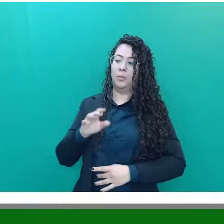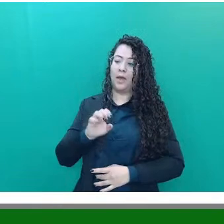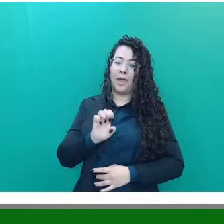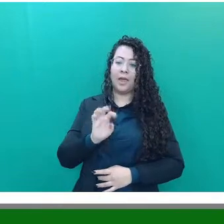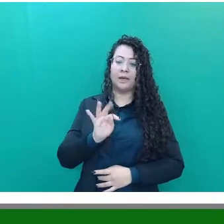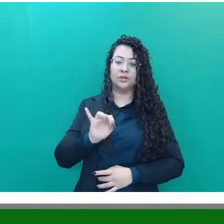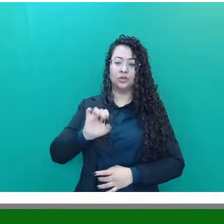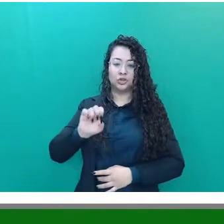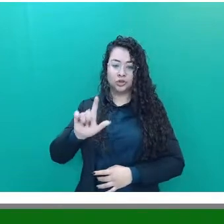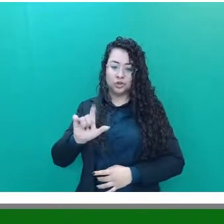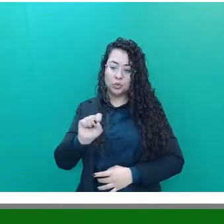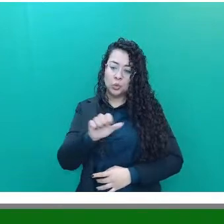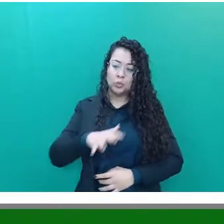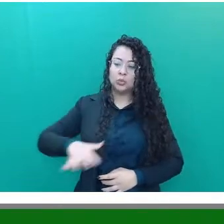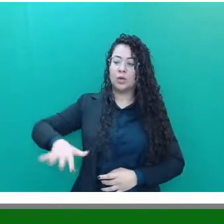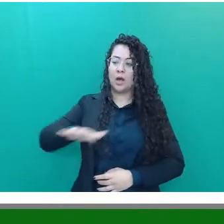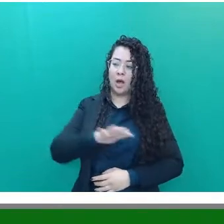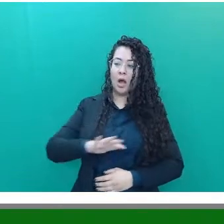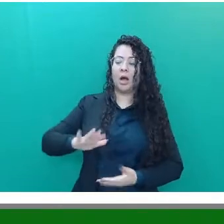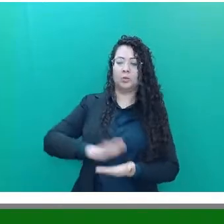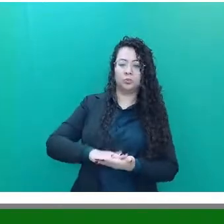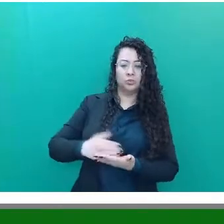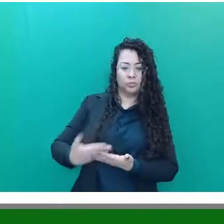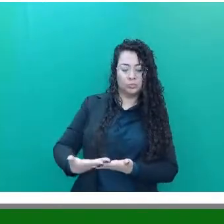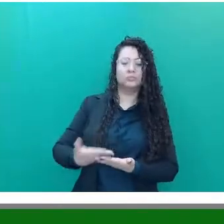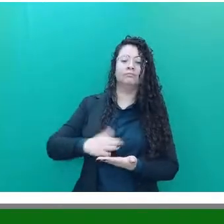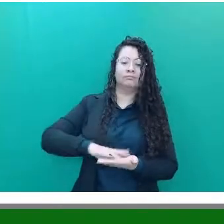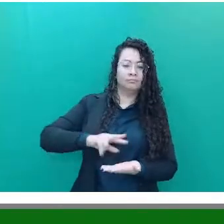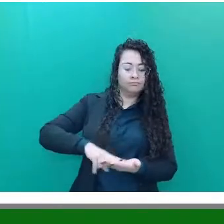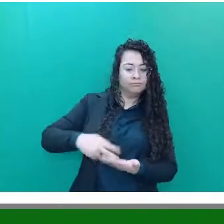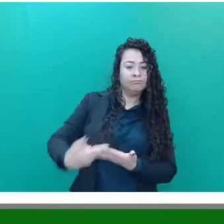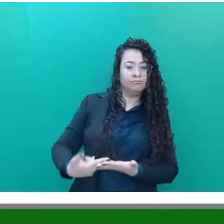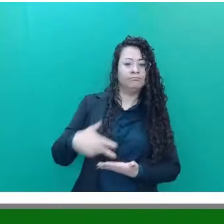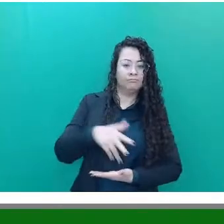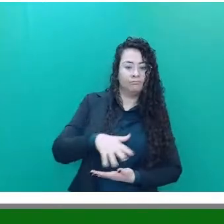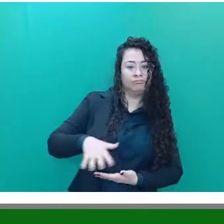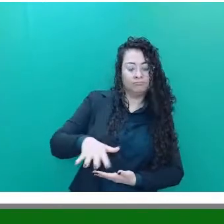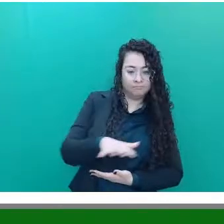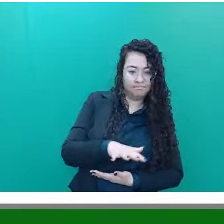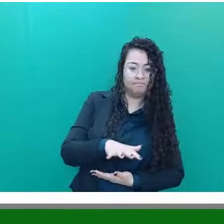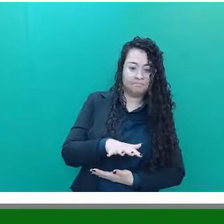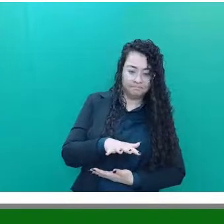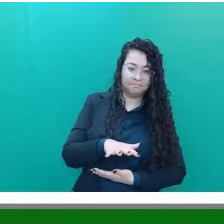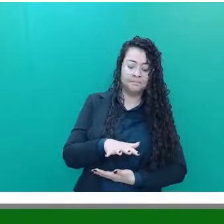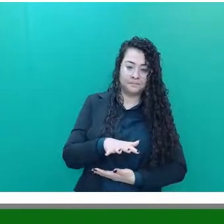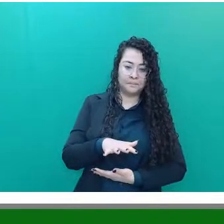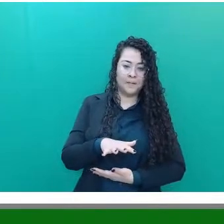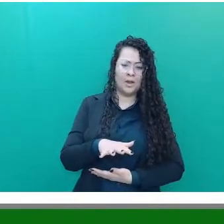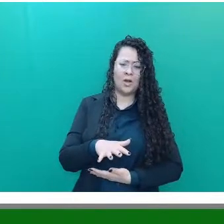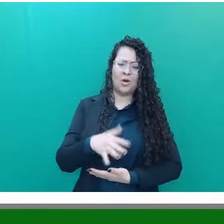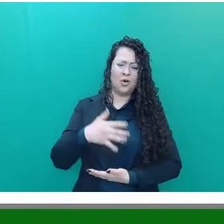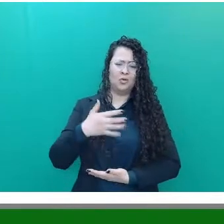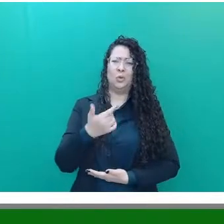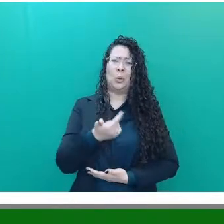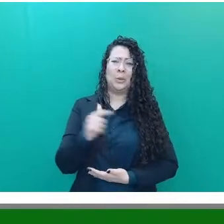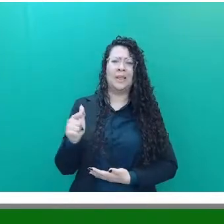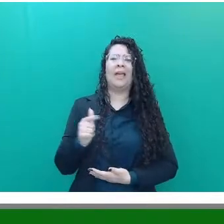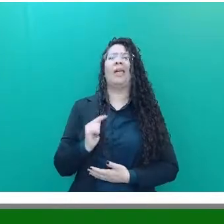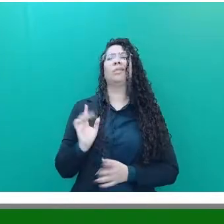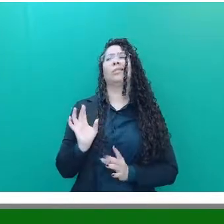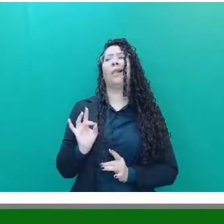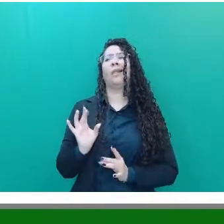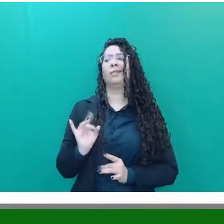tá? Eu gostei muito da forma objetiva com que o seu texto é escrito, não tem enrolação, não